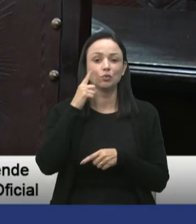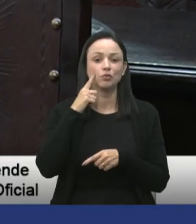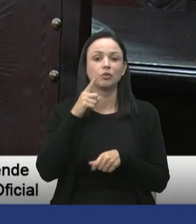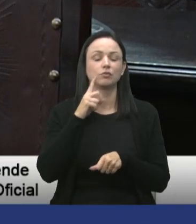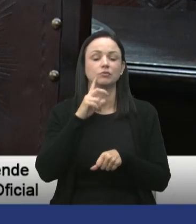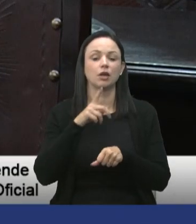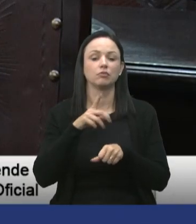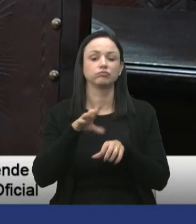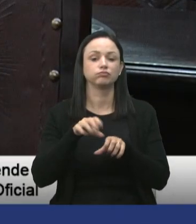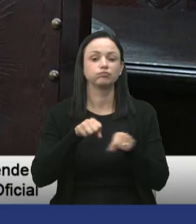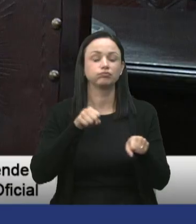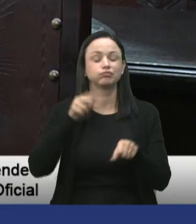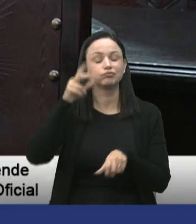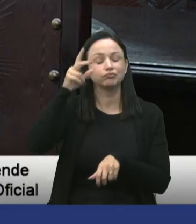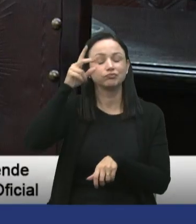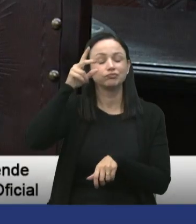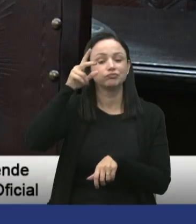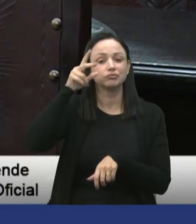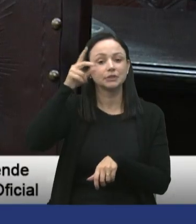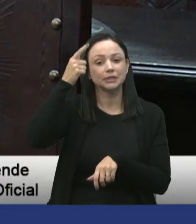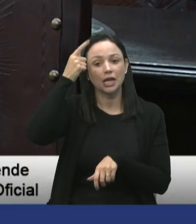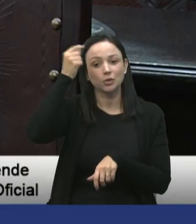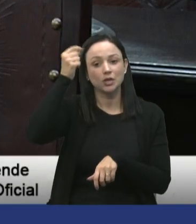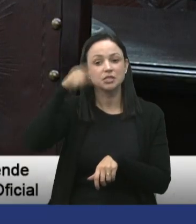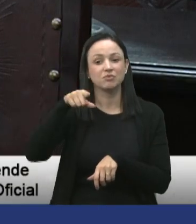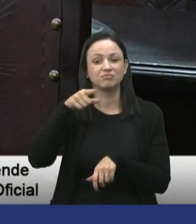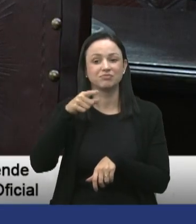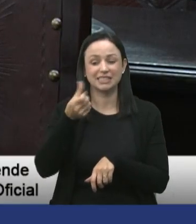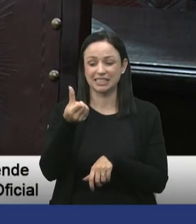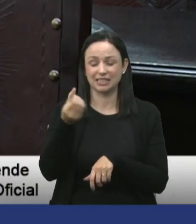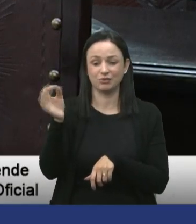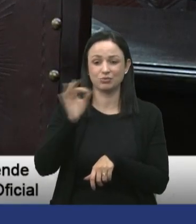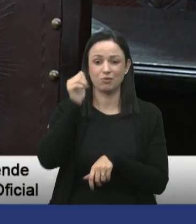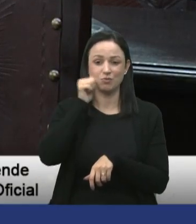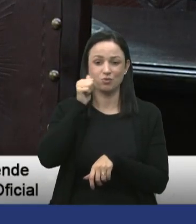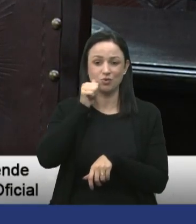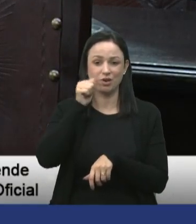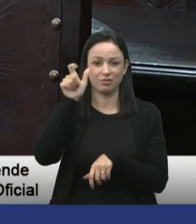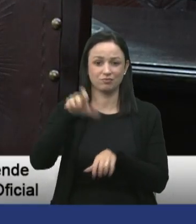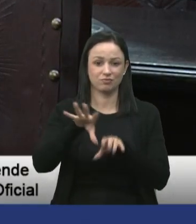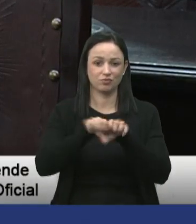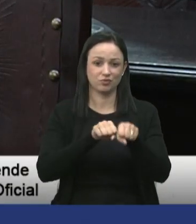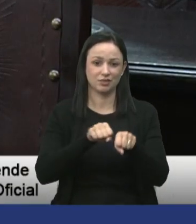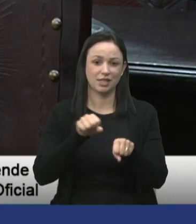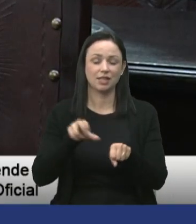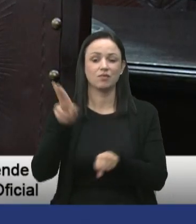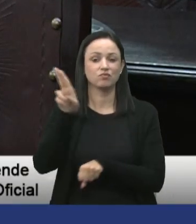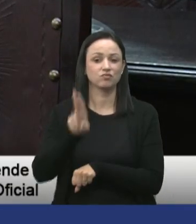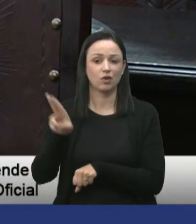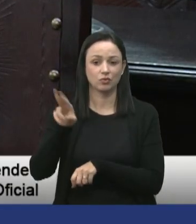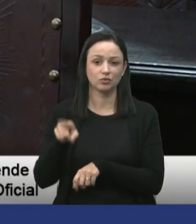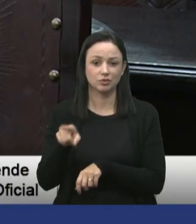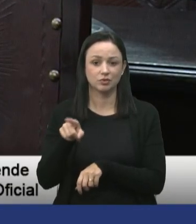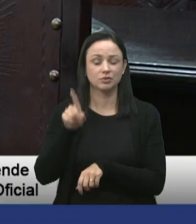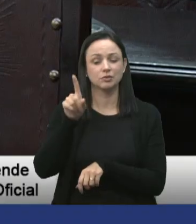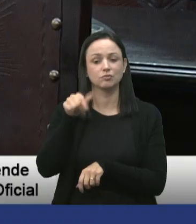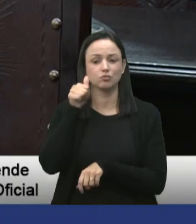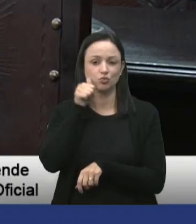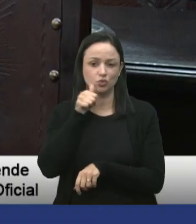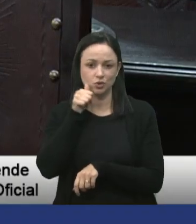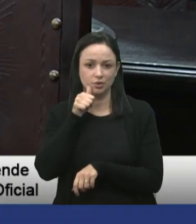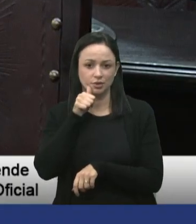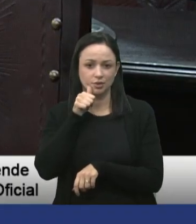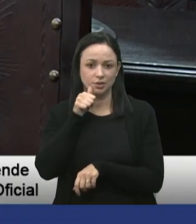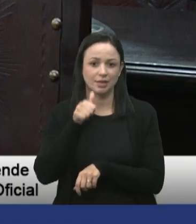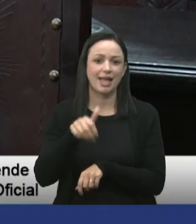graduação, 60% das pessoas brasileiras que se formam na universidade são mulheres, mas